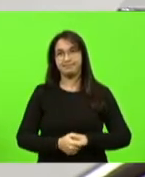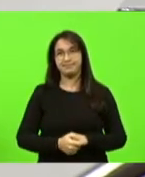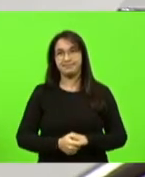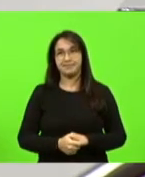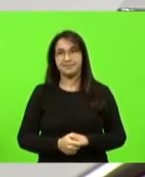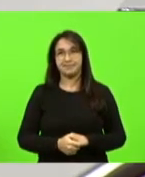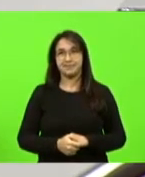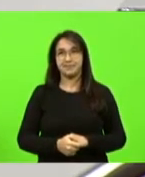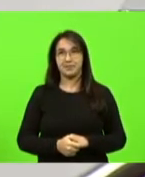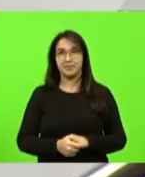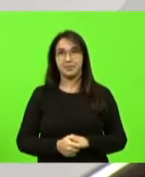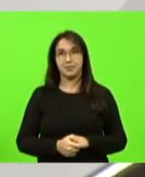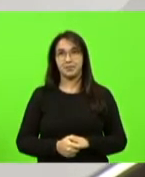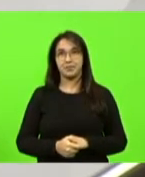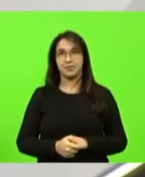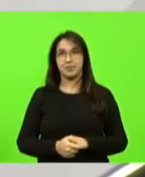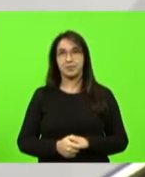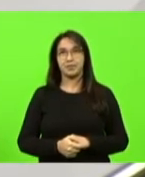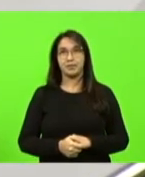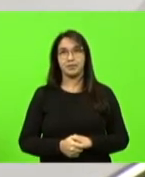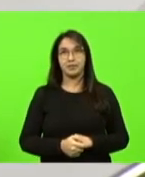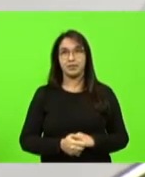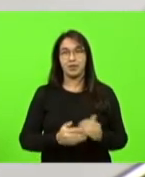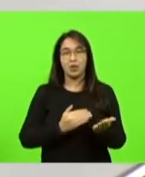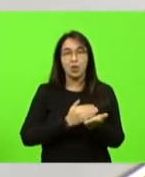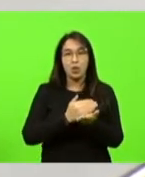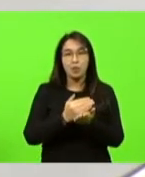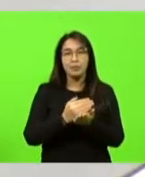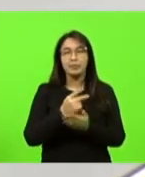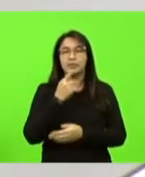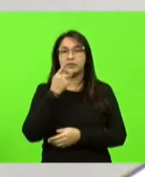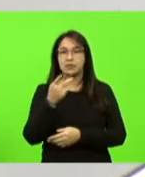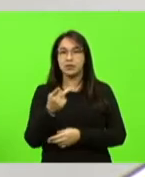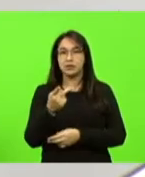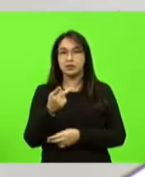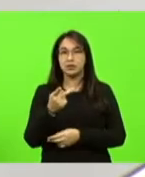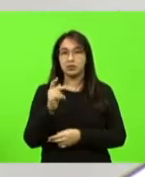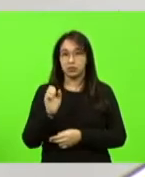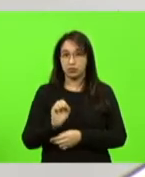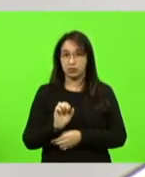E vou começar a falar citando um caso.